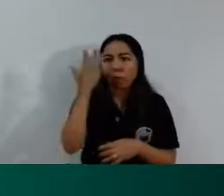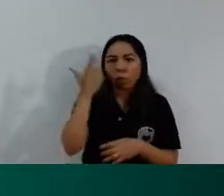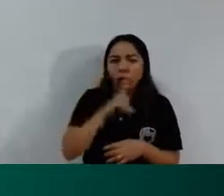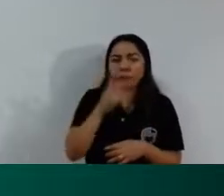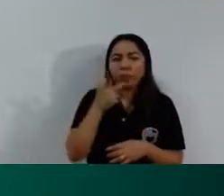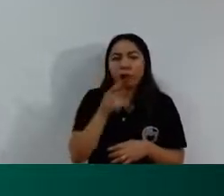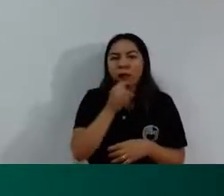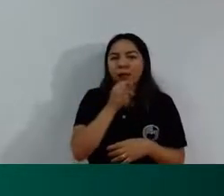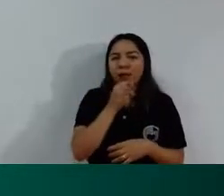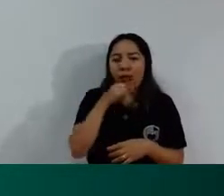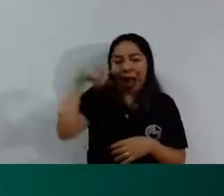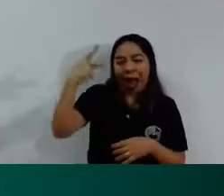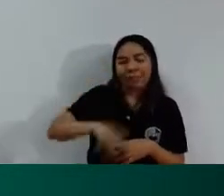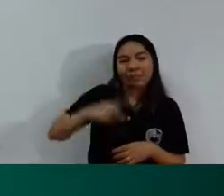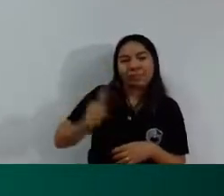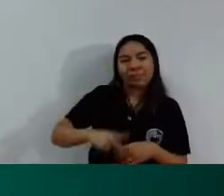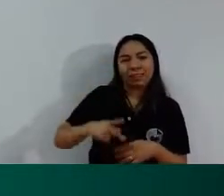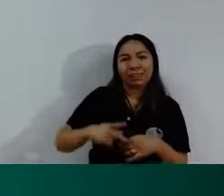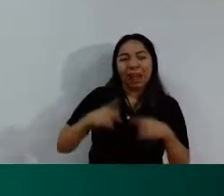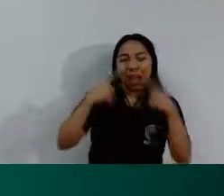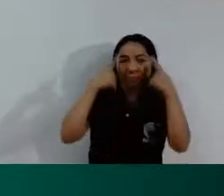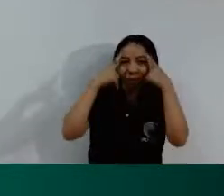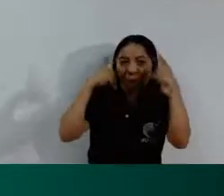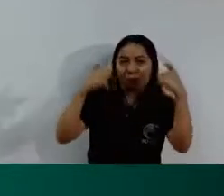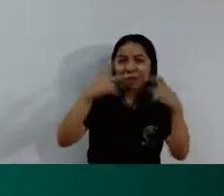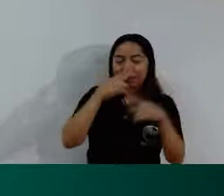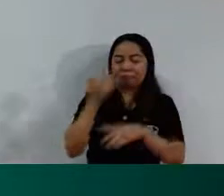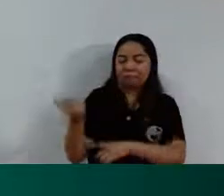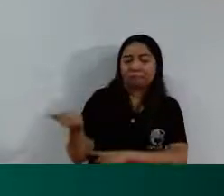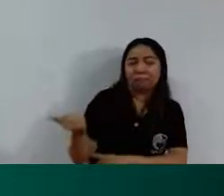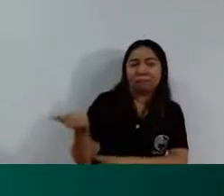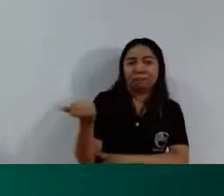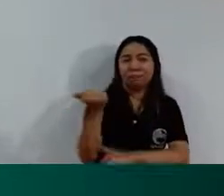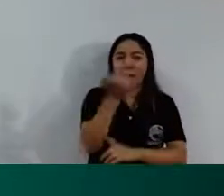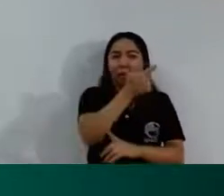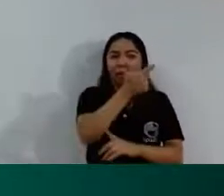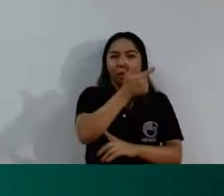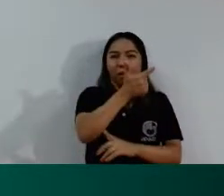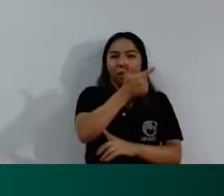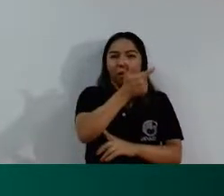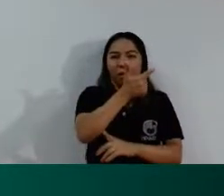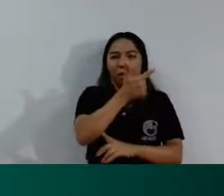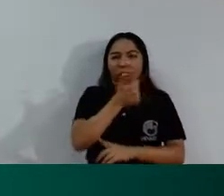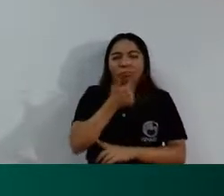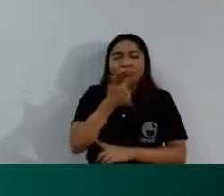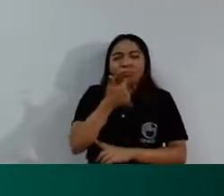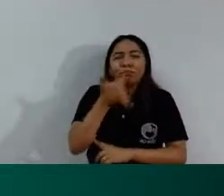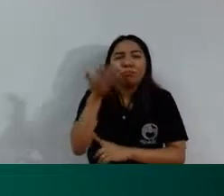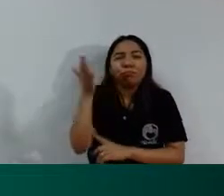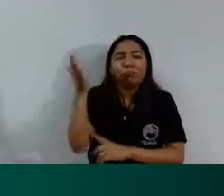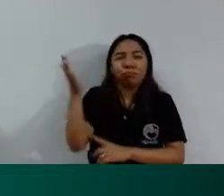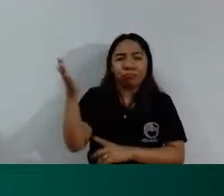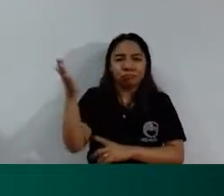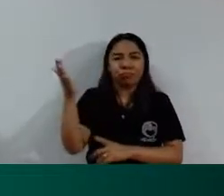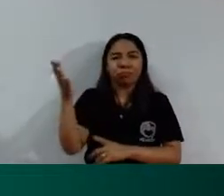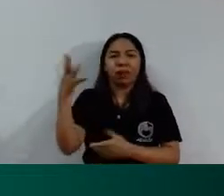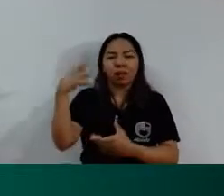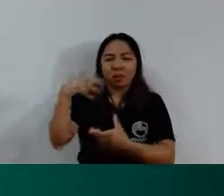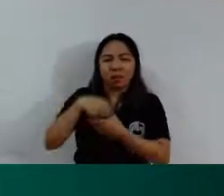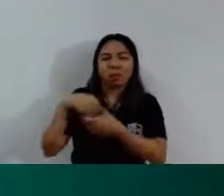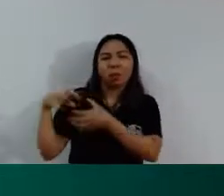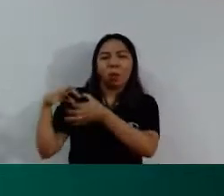violência quase 200 vezes maior do que a da Ucrânia E aí do lado né dentro desse contexto